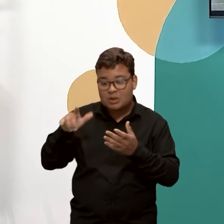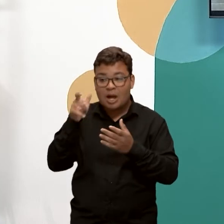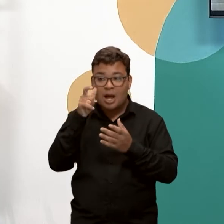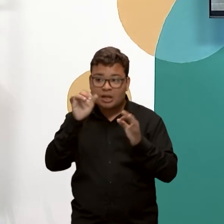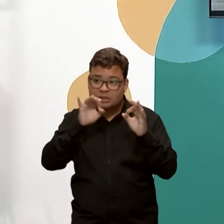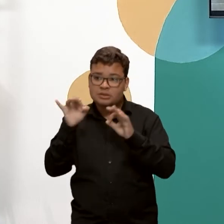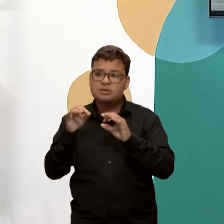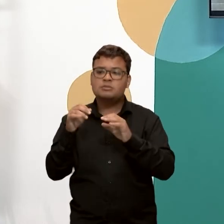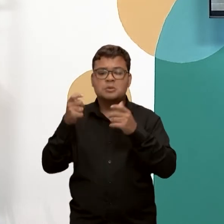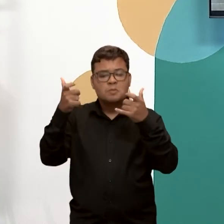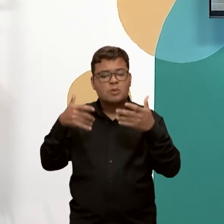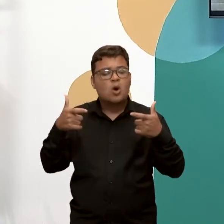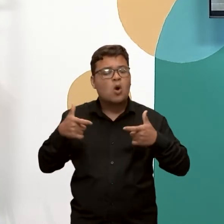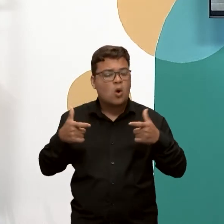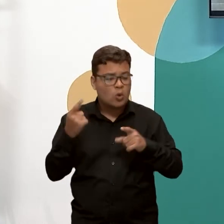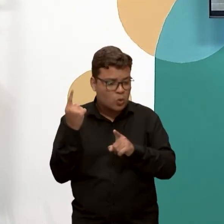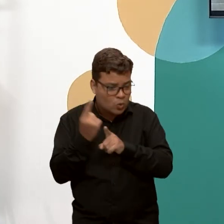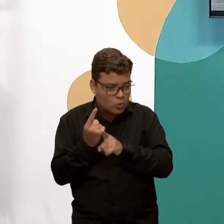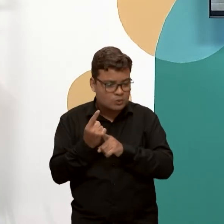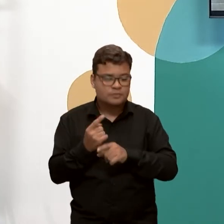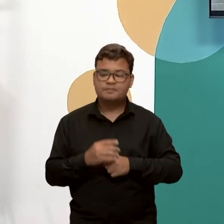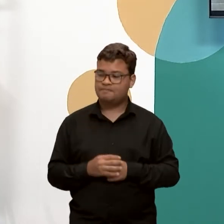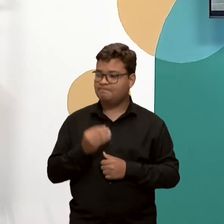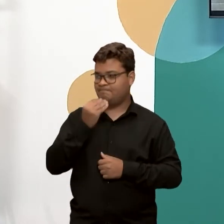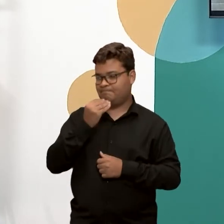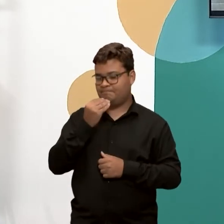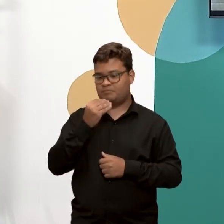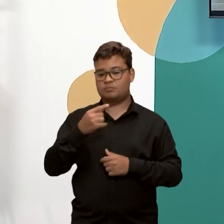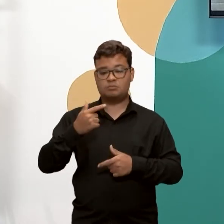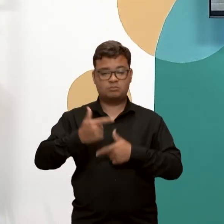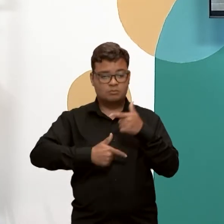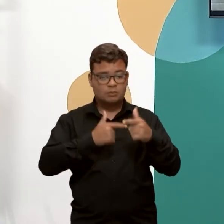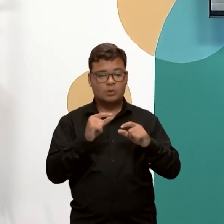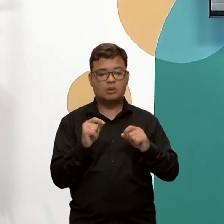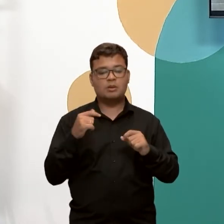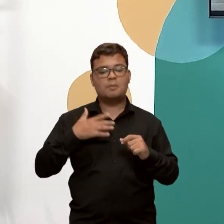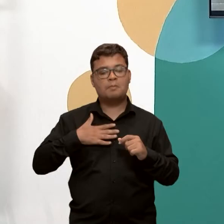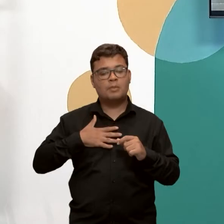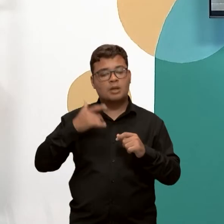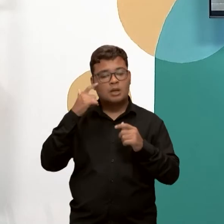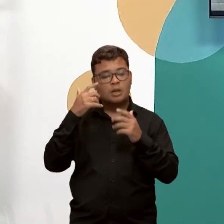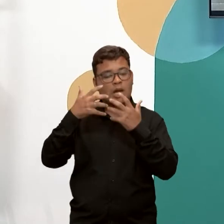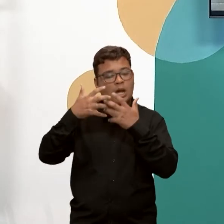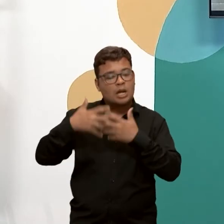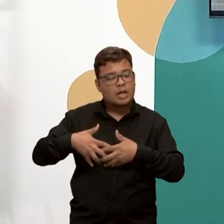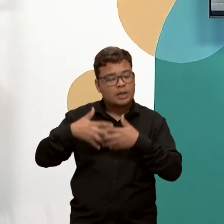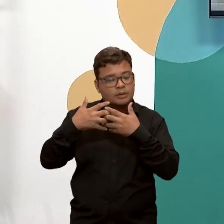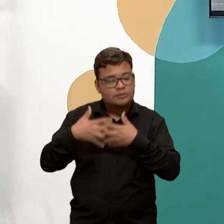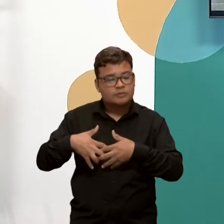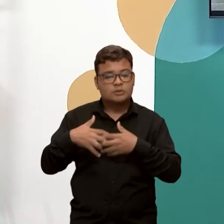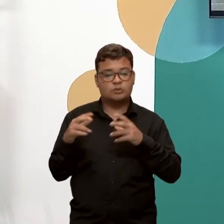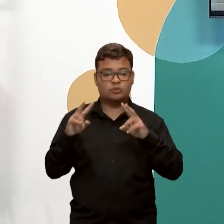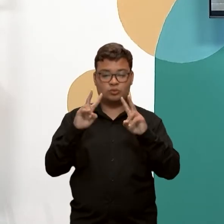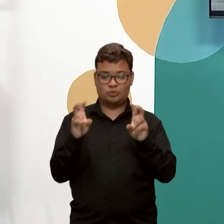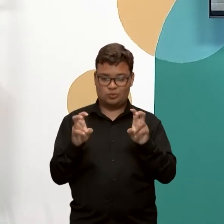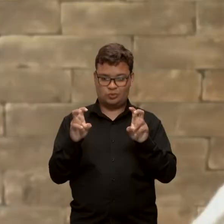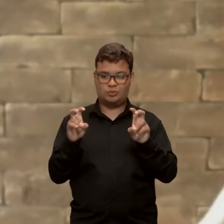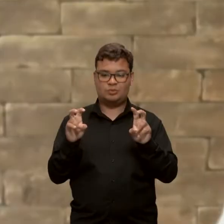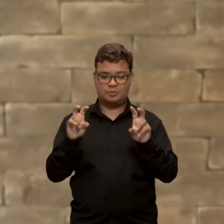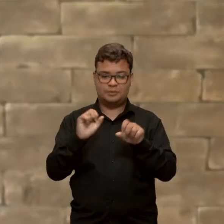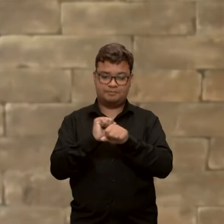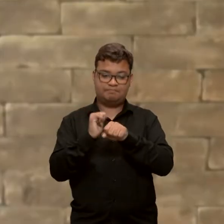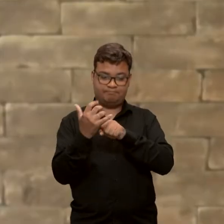também. Claro. A obra ela é uma reflexão minha a respeito da pandemia.